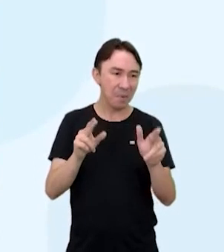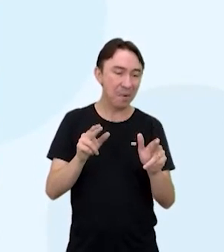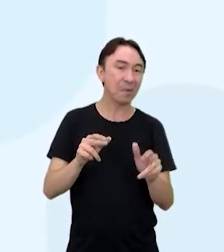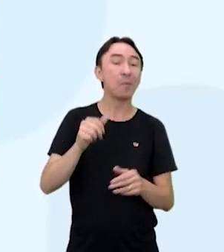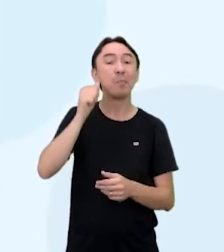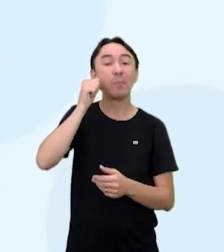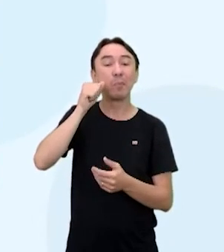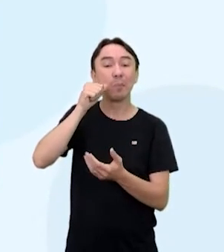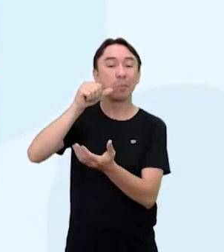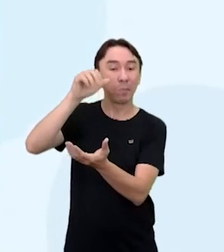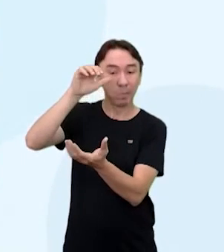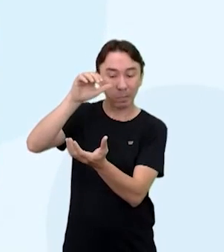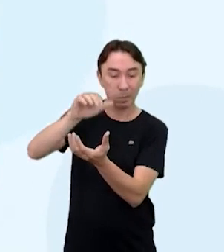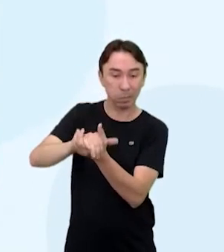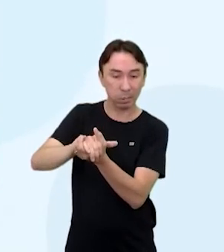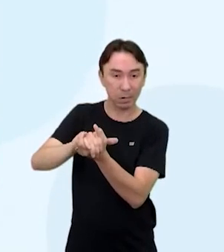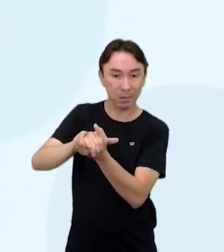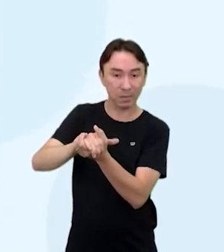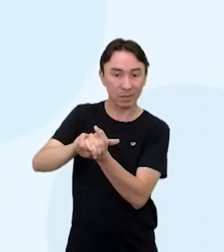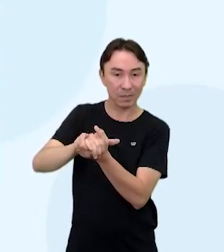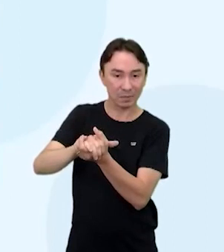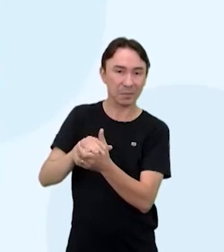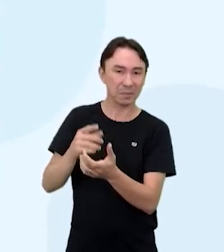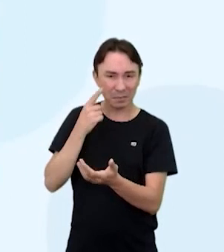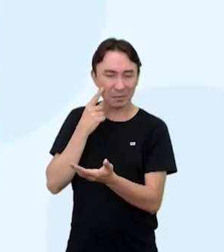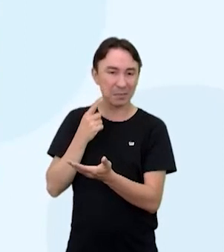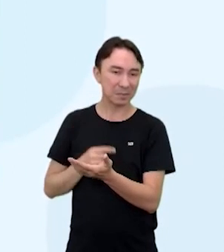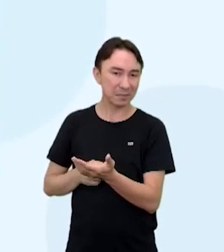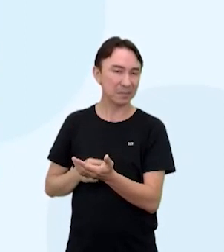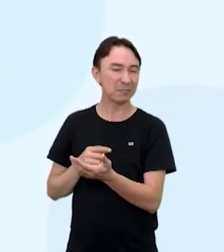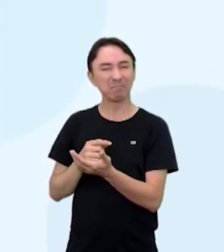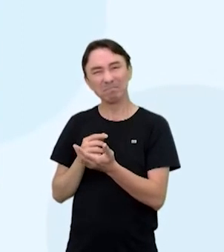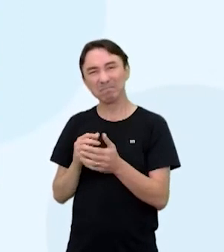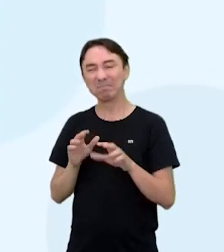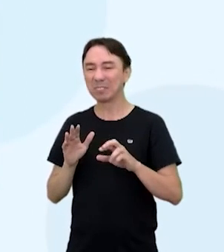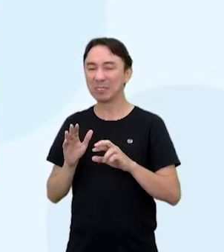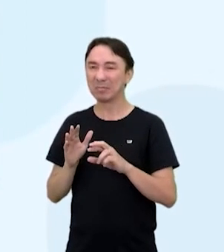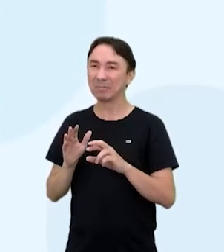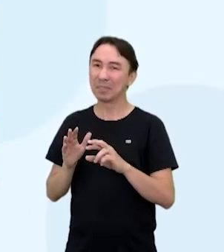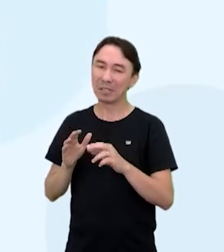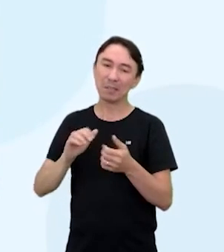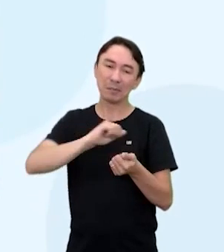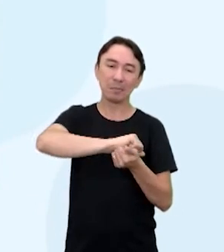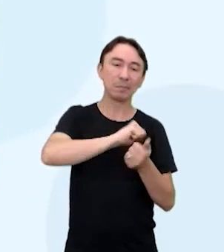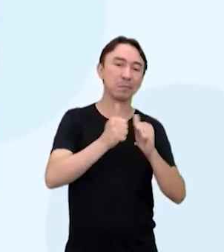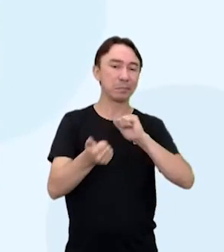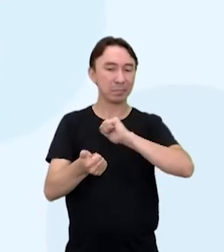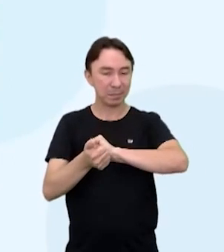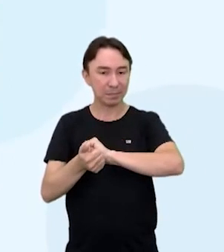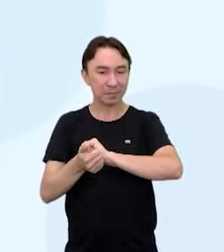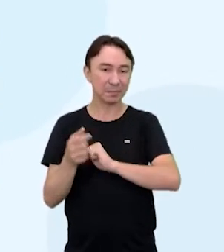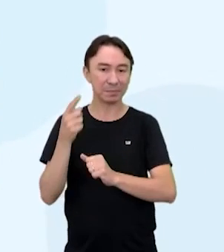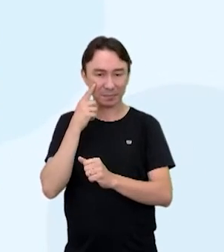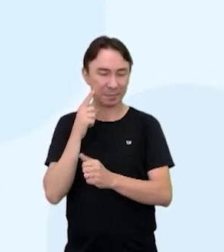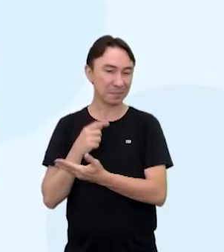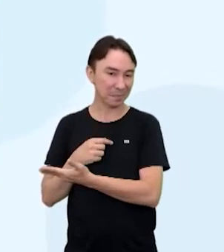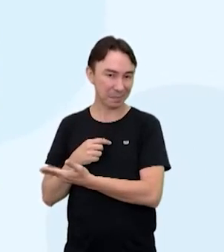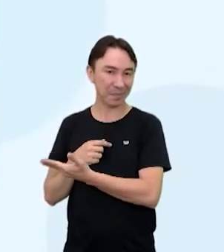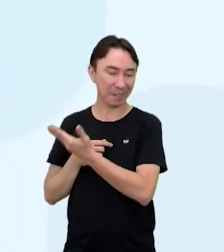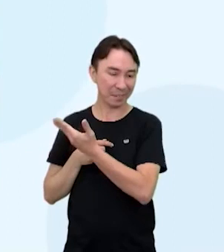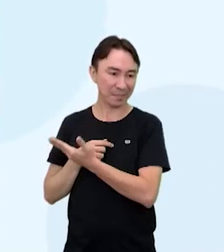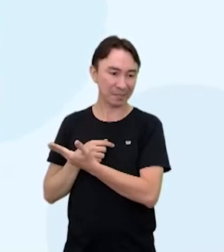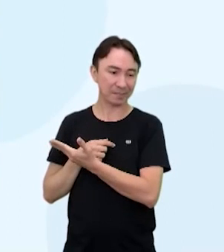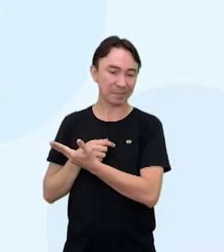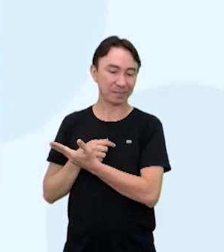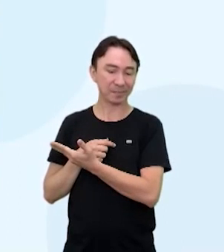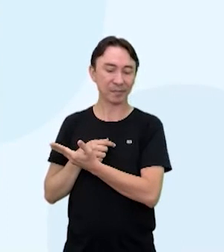eu tentei fazer uma representação aqui sem se configurar em plágio. Então, por meio